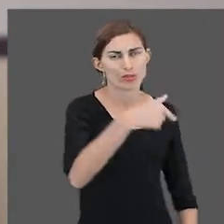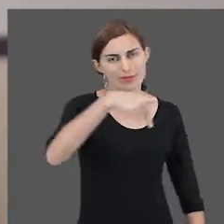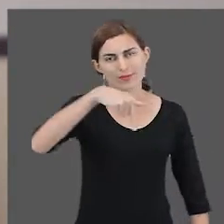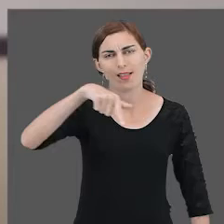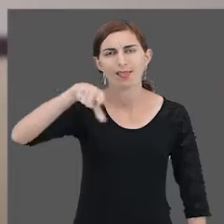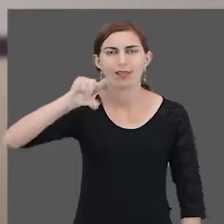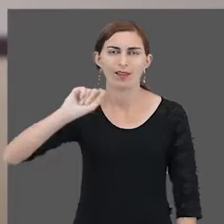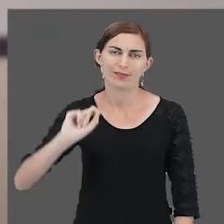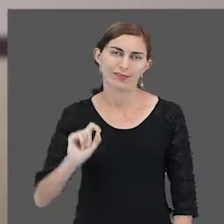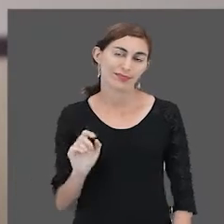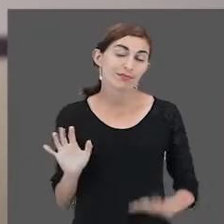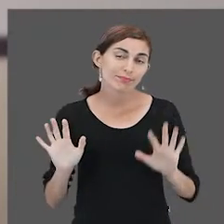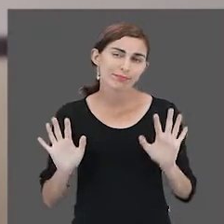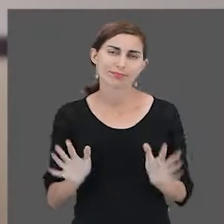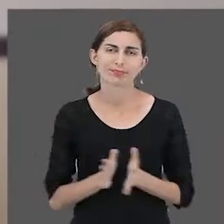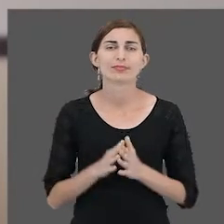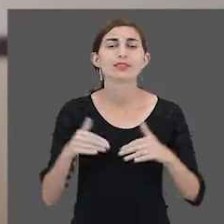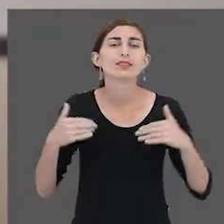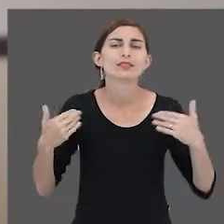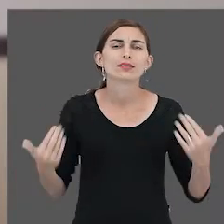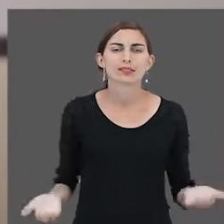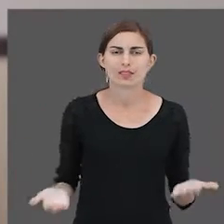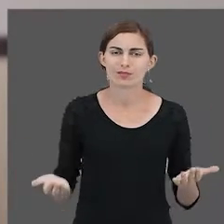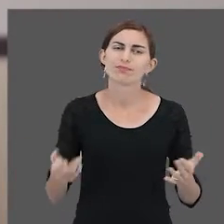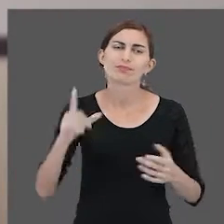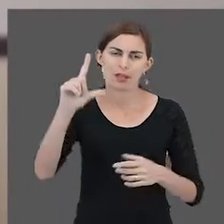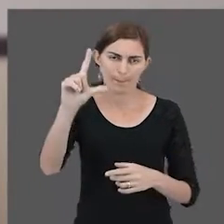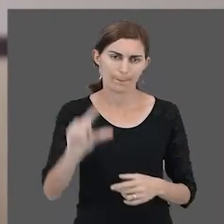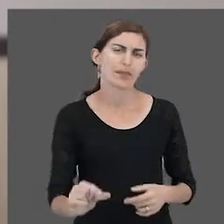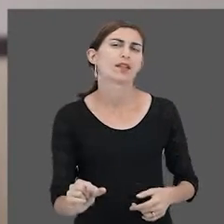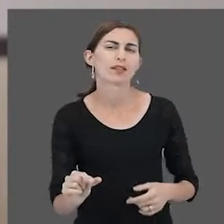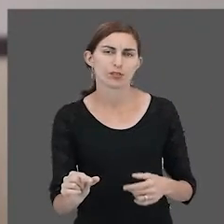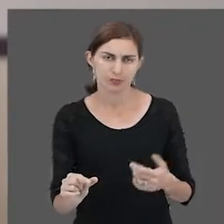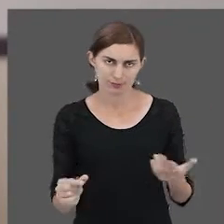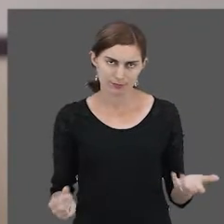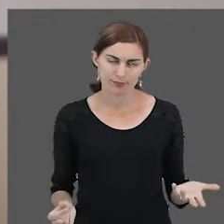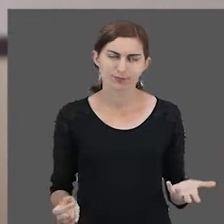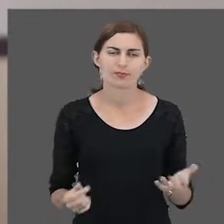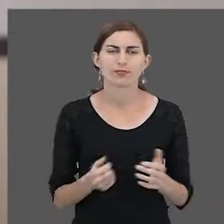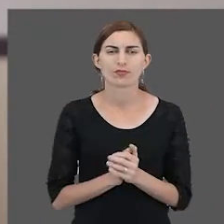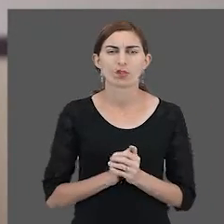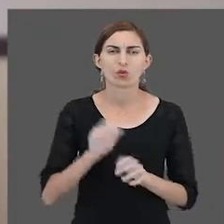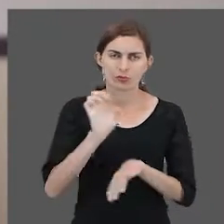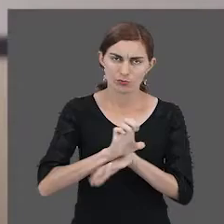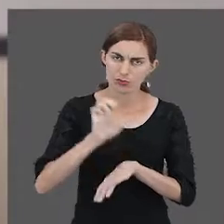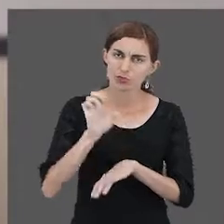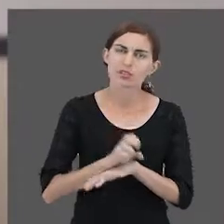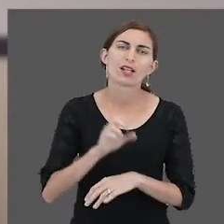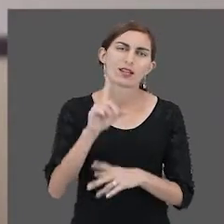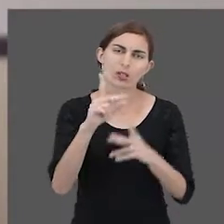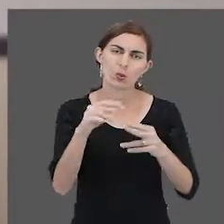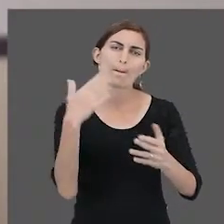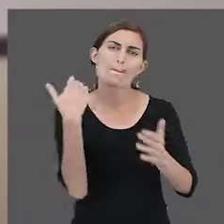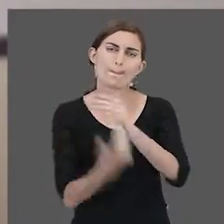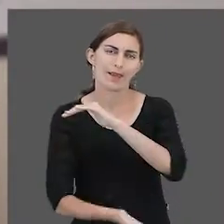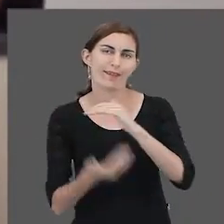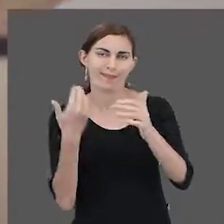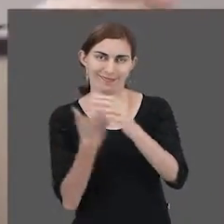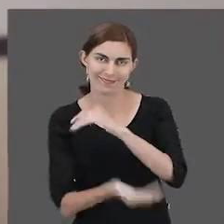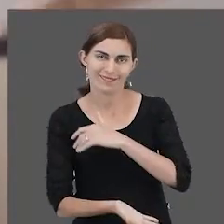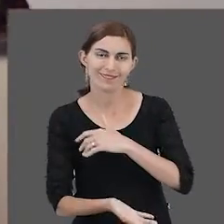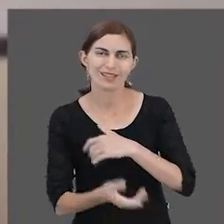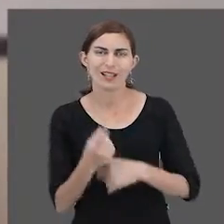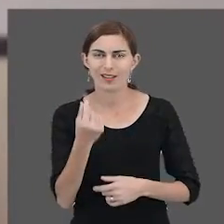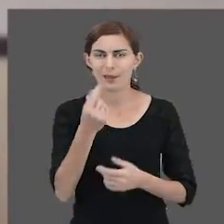70. Então, nesse sentido, dá menos ainda, né? Nesse sentido, o Estado tem uma perda, assim, em relação ao que